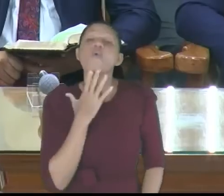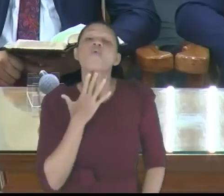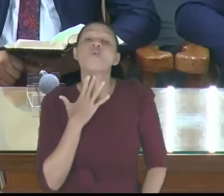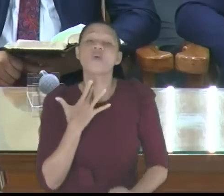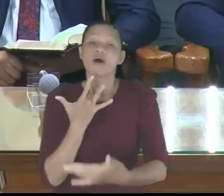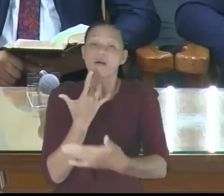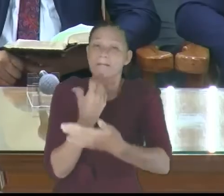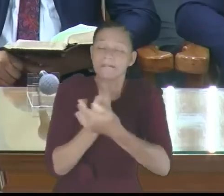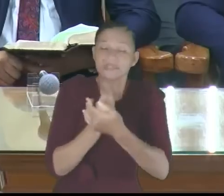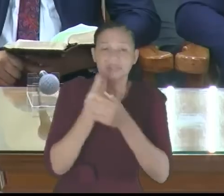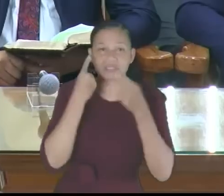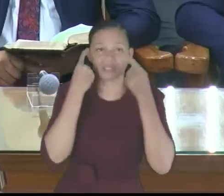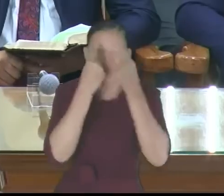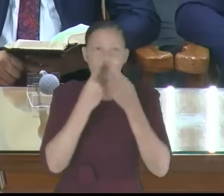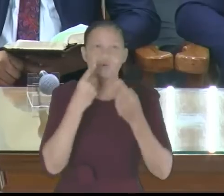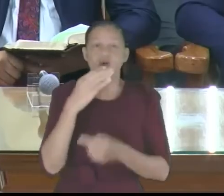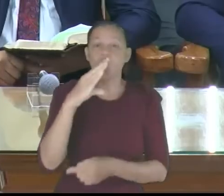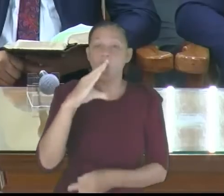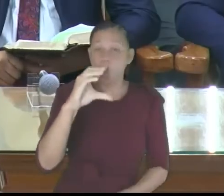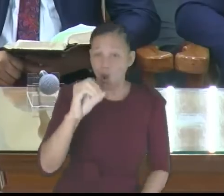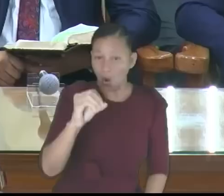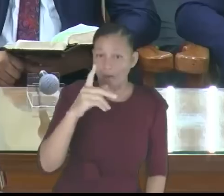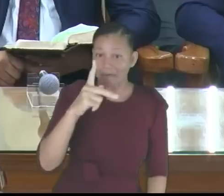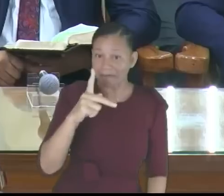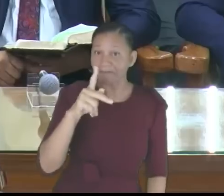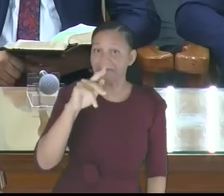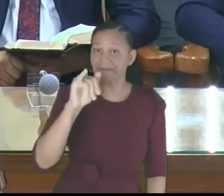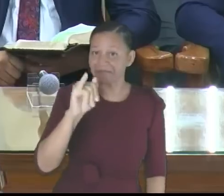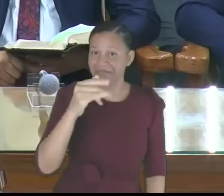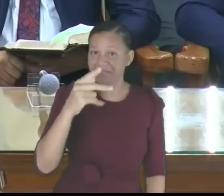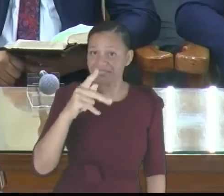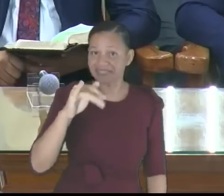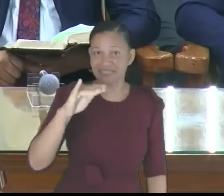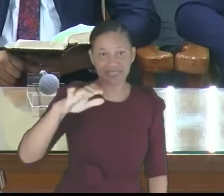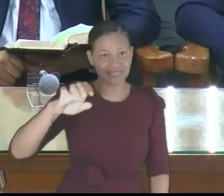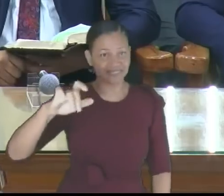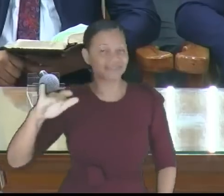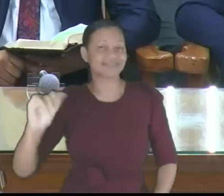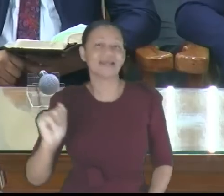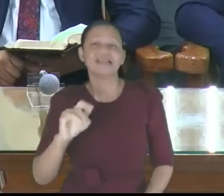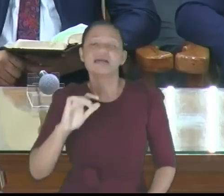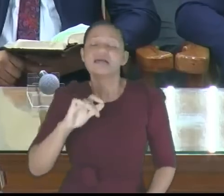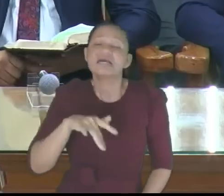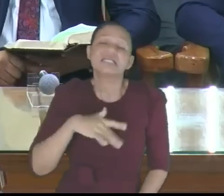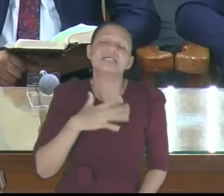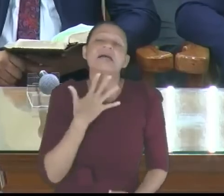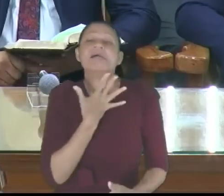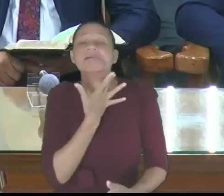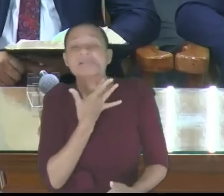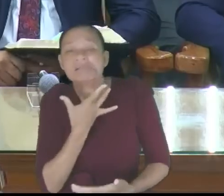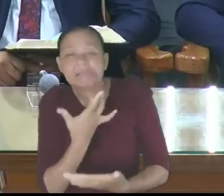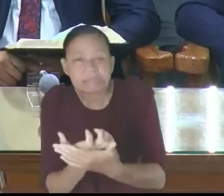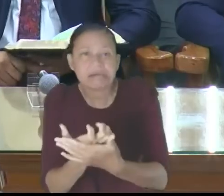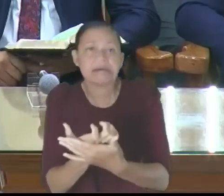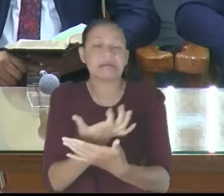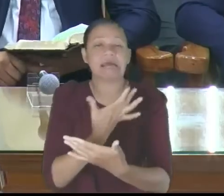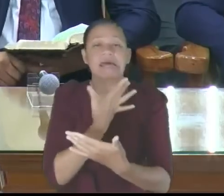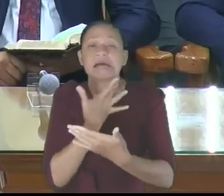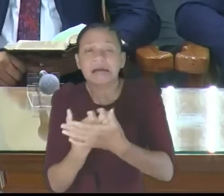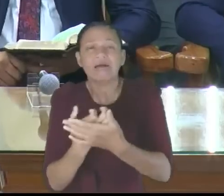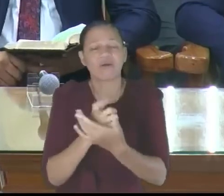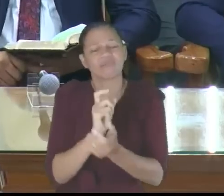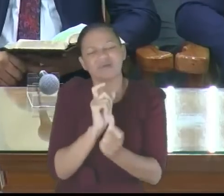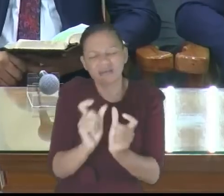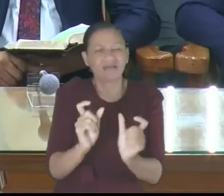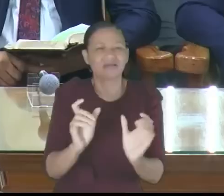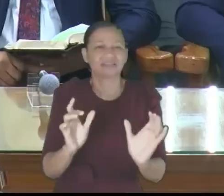olhos. O nome não é pompiciência, o nome é concupiscência. Só que o bichinho, a leitura pouca, disse pompiciência. Aí ele